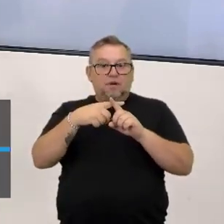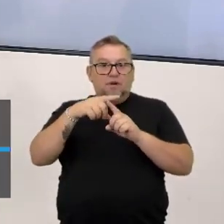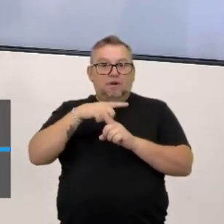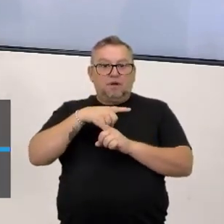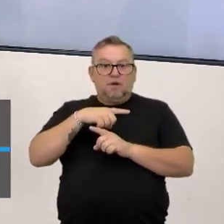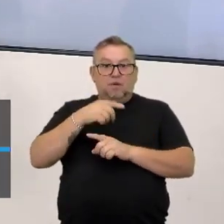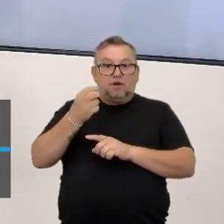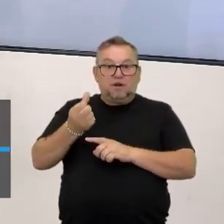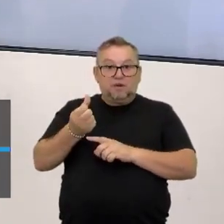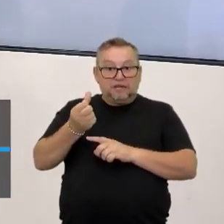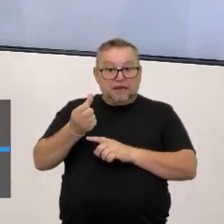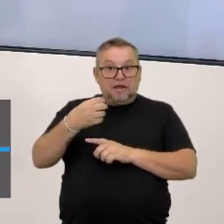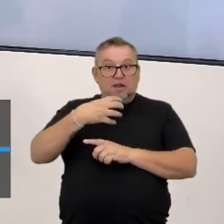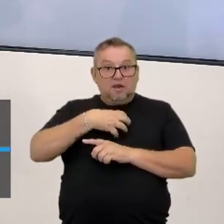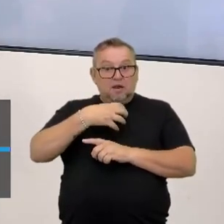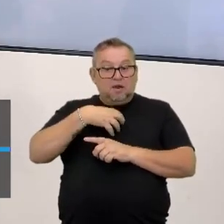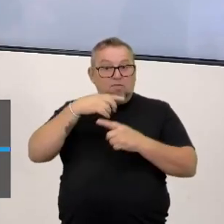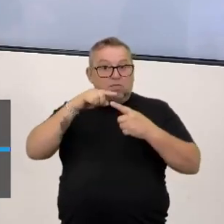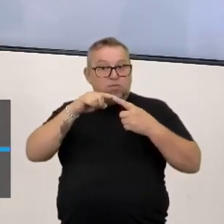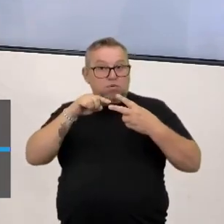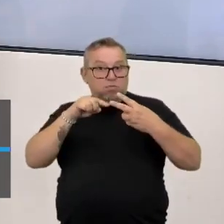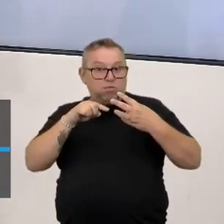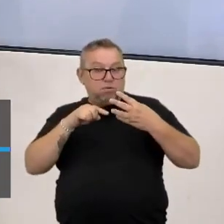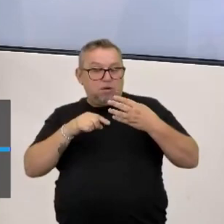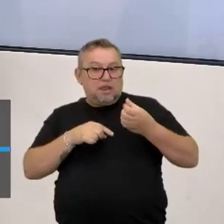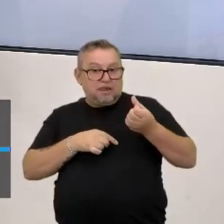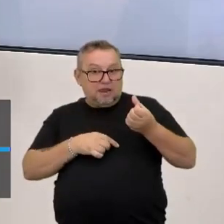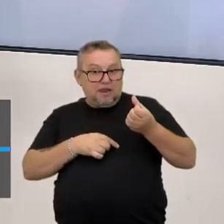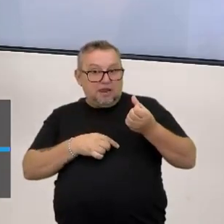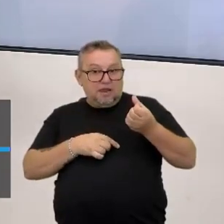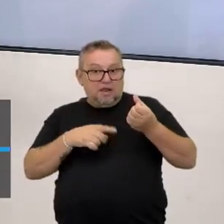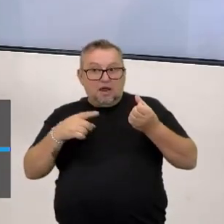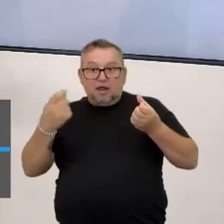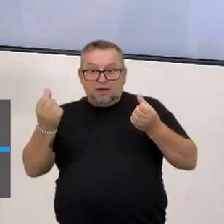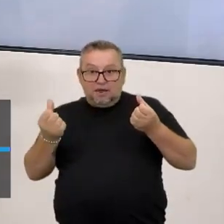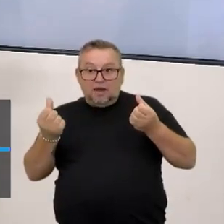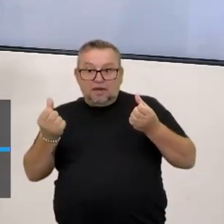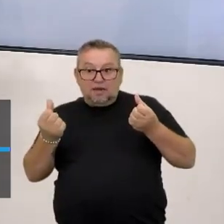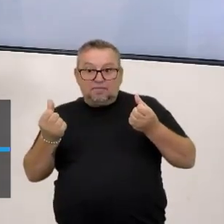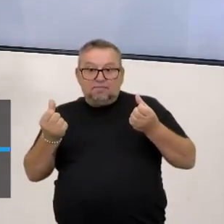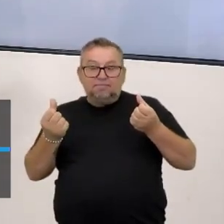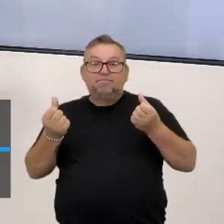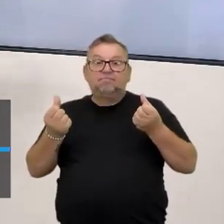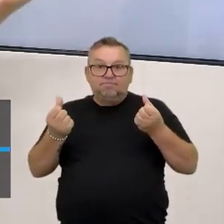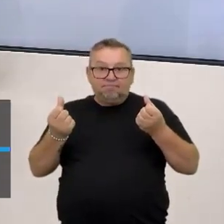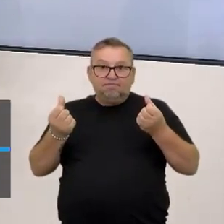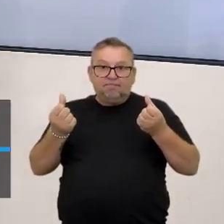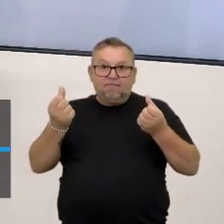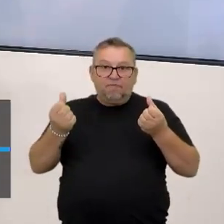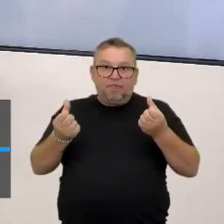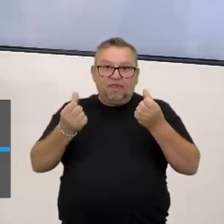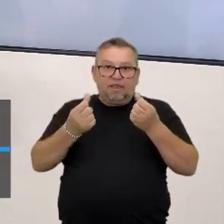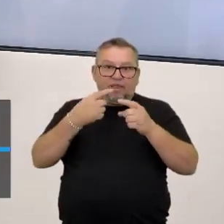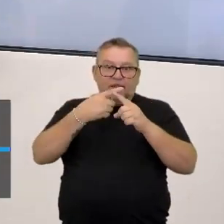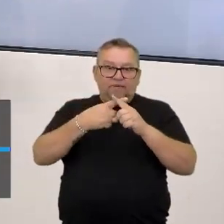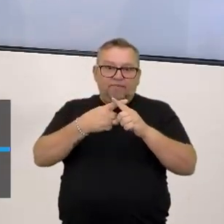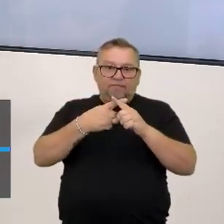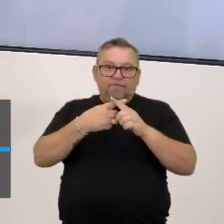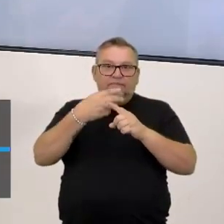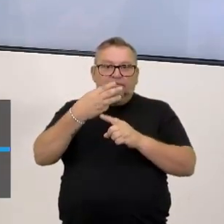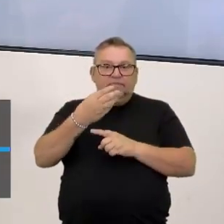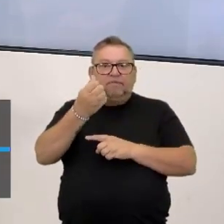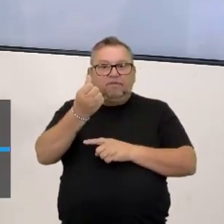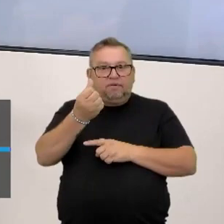tenho 6 tipos de combinações com a minha mão e o adversário também tem 6, 6 vezes 6